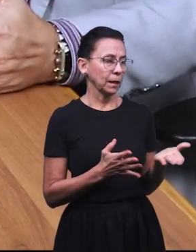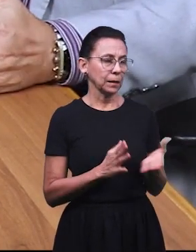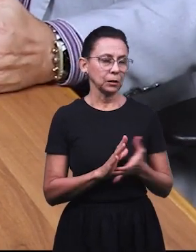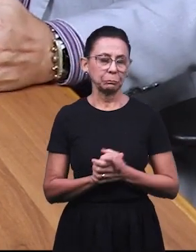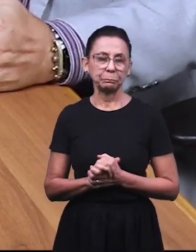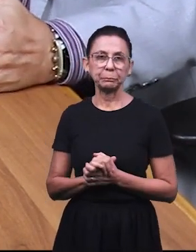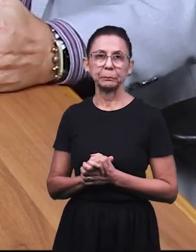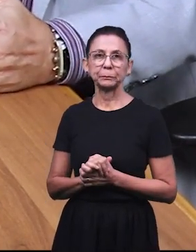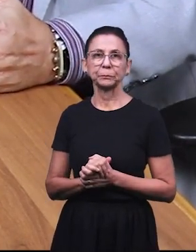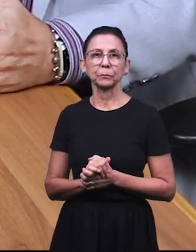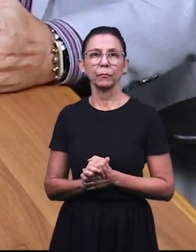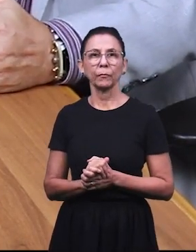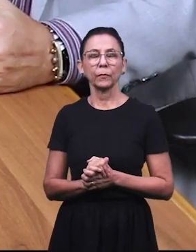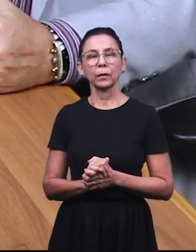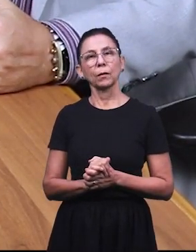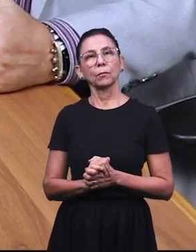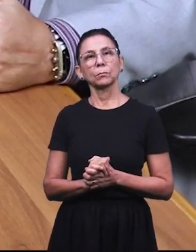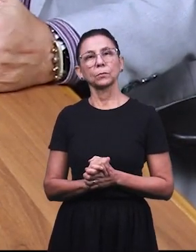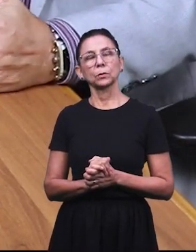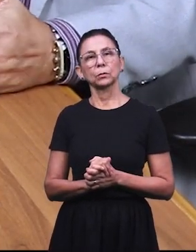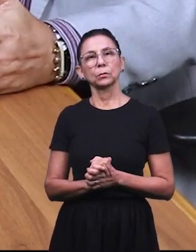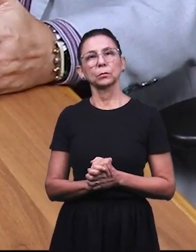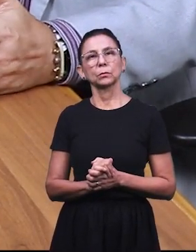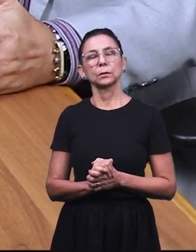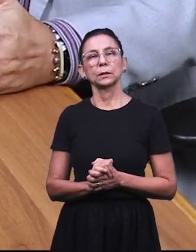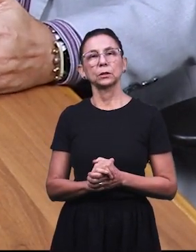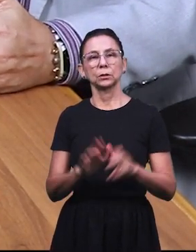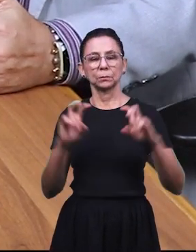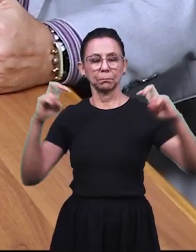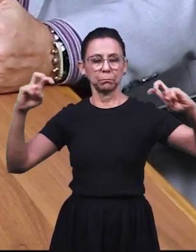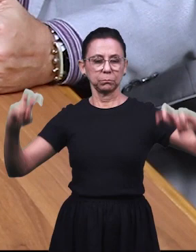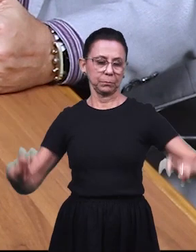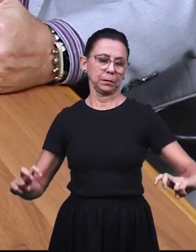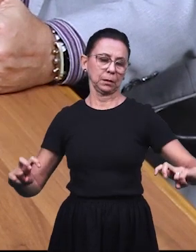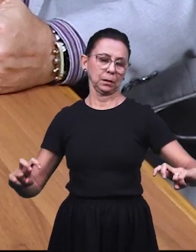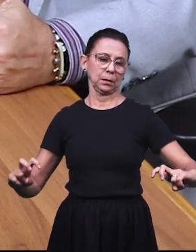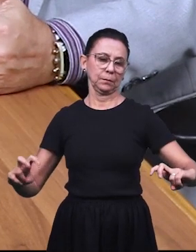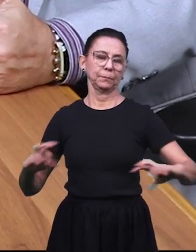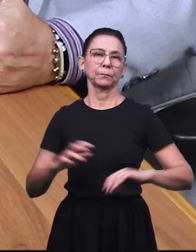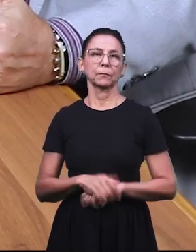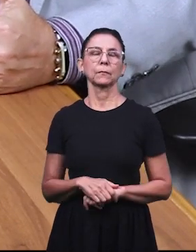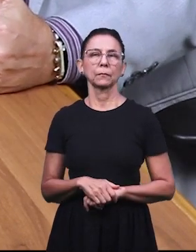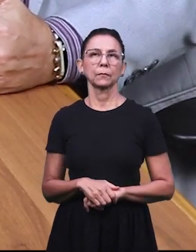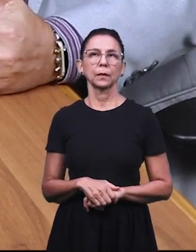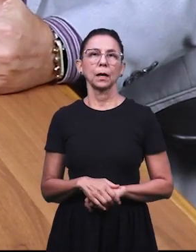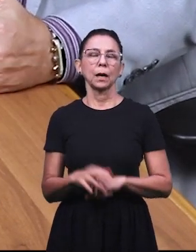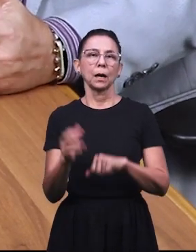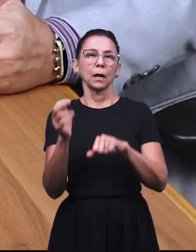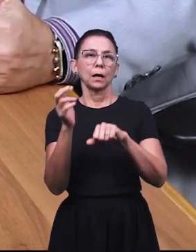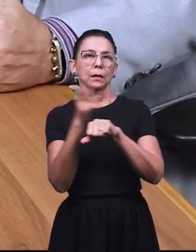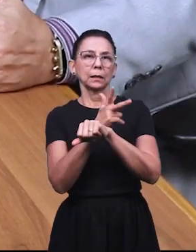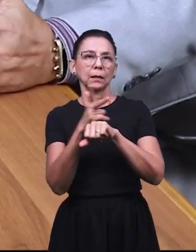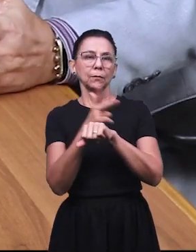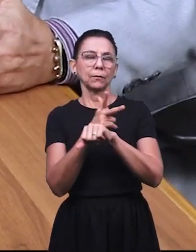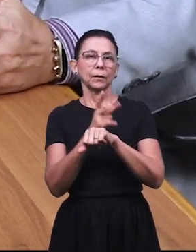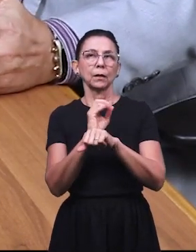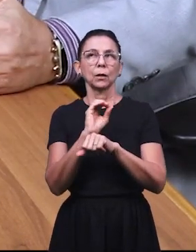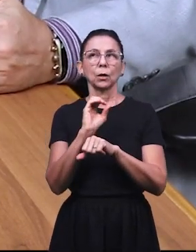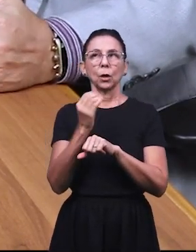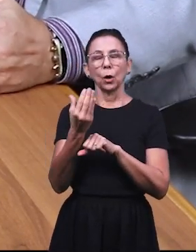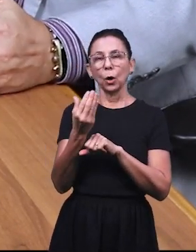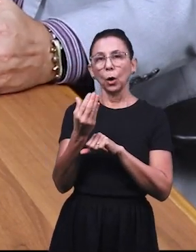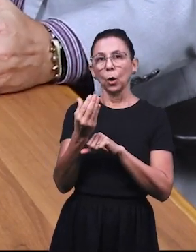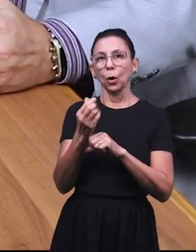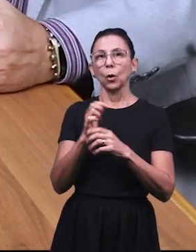aqui para gravar ou para transmitir, a gente não faz isso assim do nada, a gente